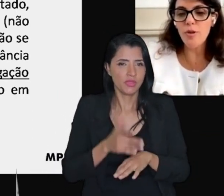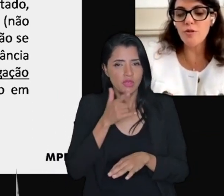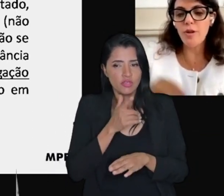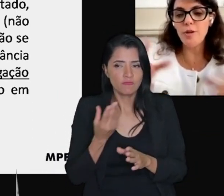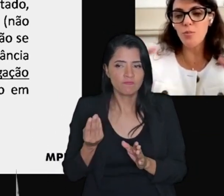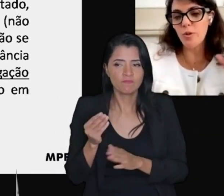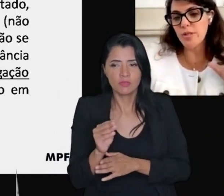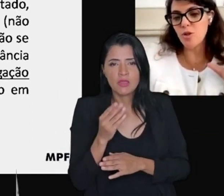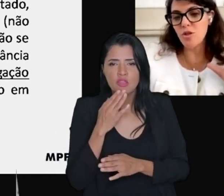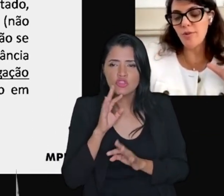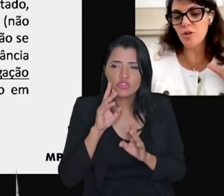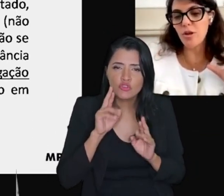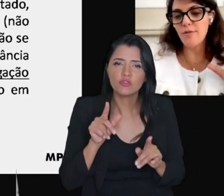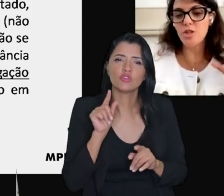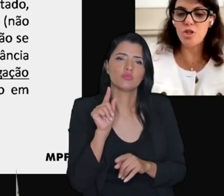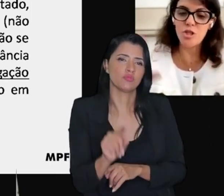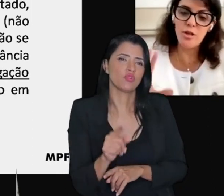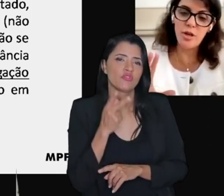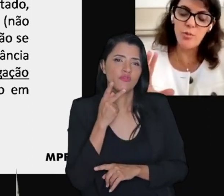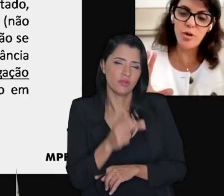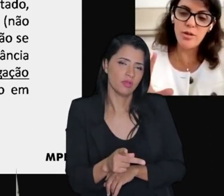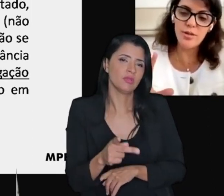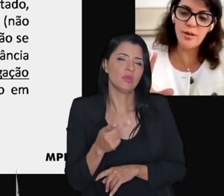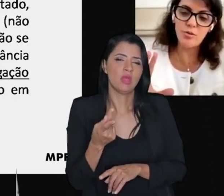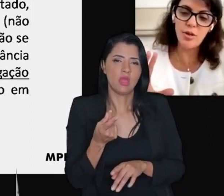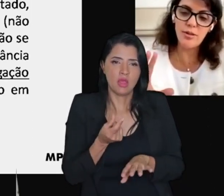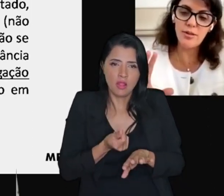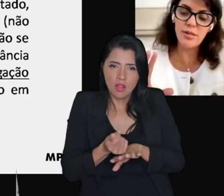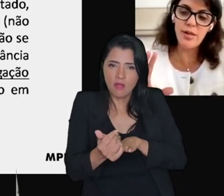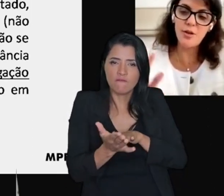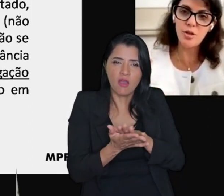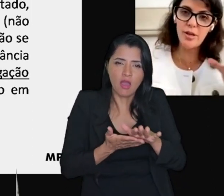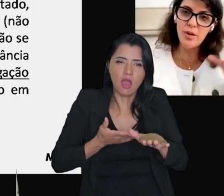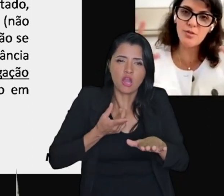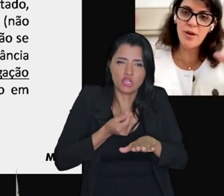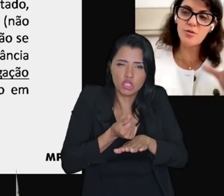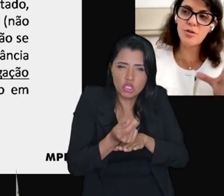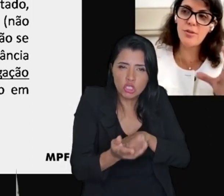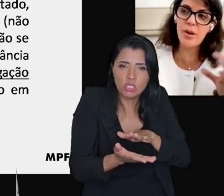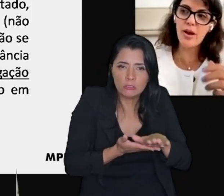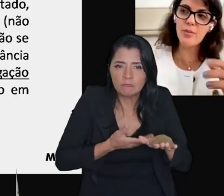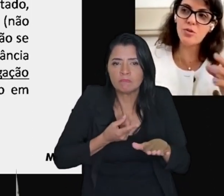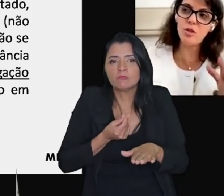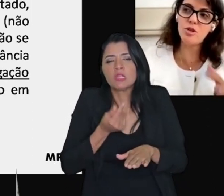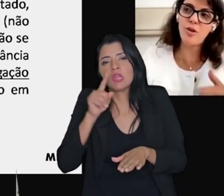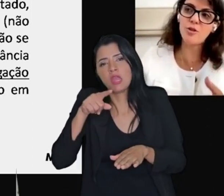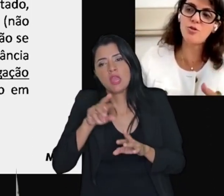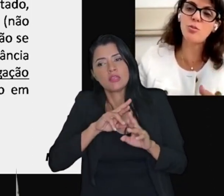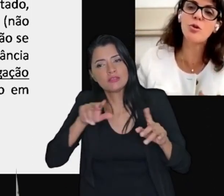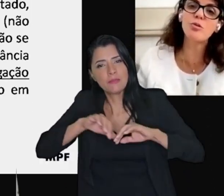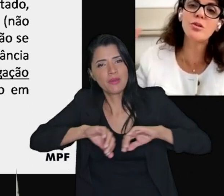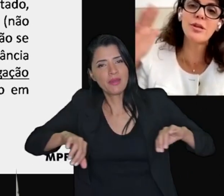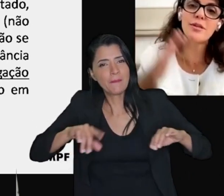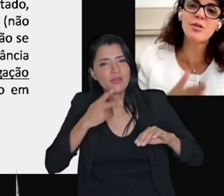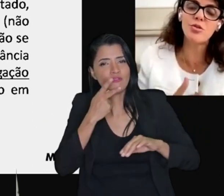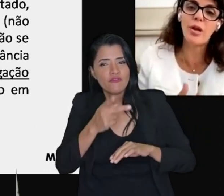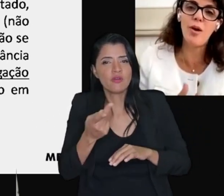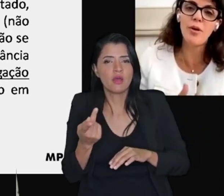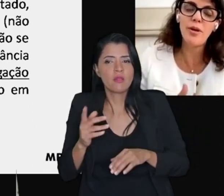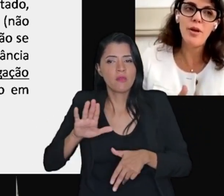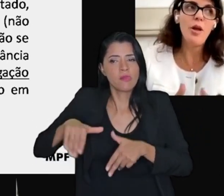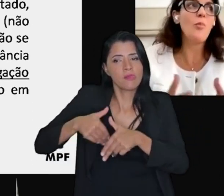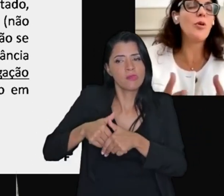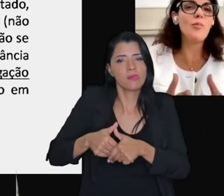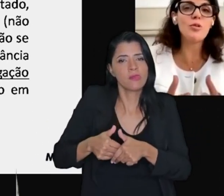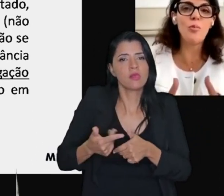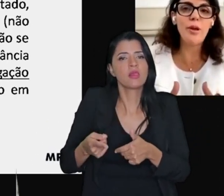ingrediente um pouquinho mais diferente, porque se a gente está falando de lavagem de dinheiro e crime organizado antecedente, até é mais fácil de separar. Mas quando a gente fala de suborno